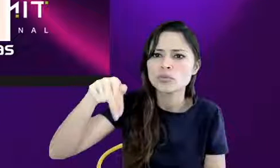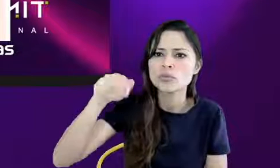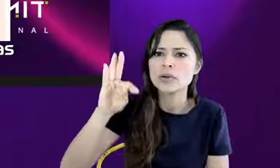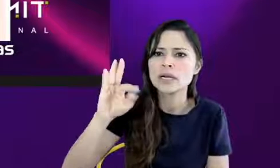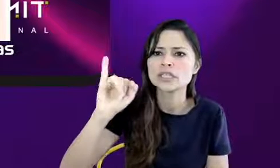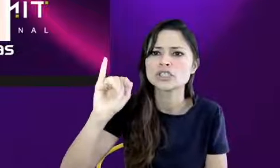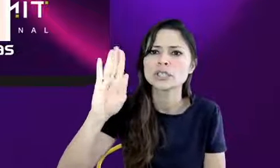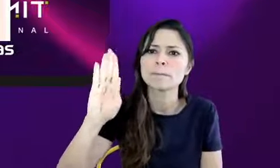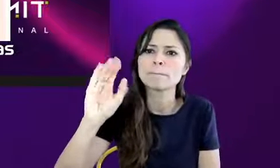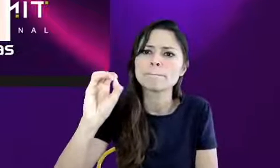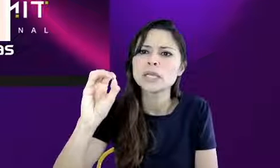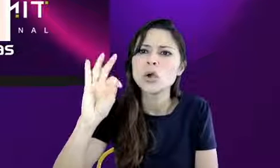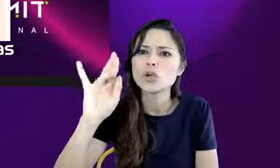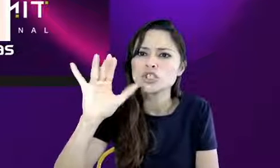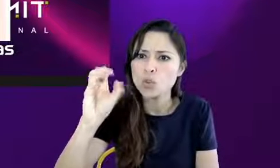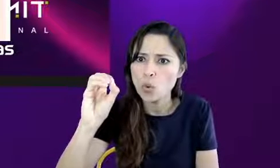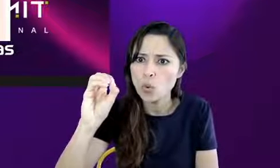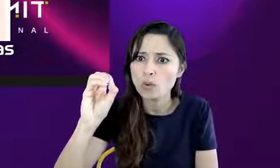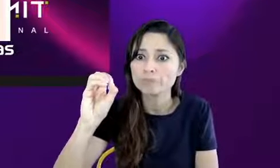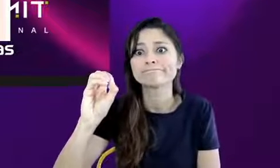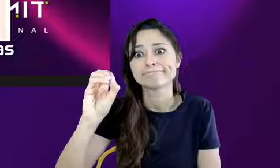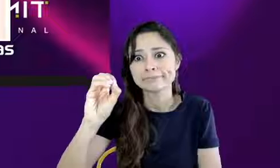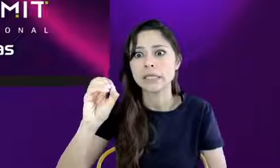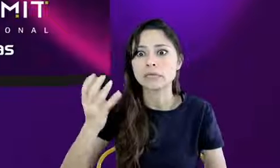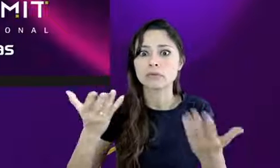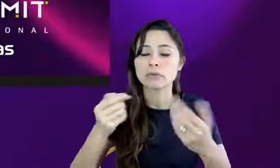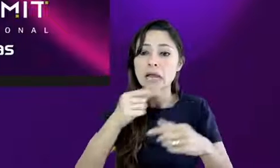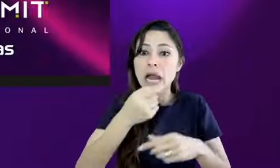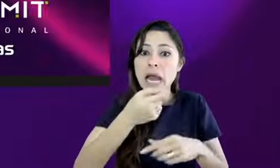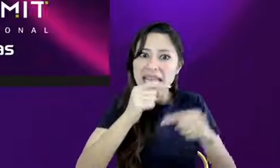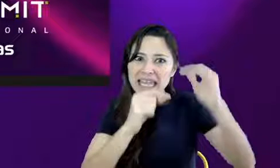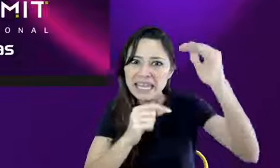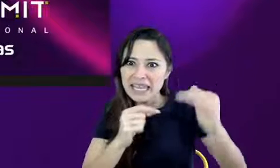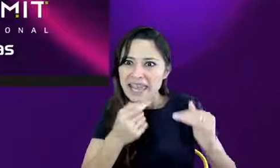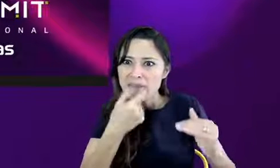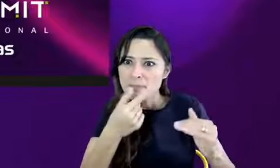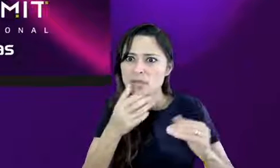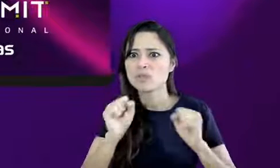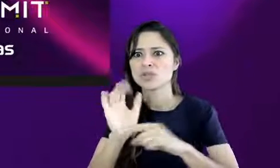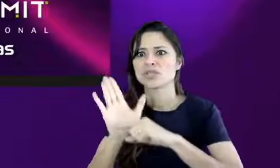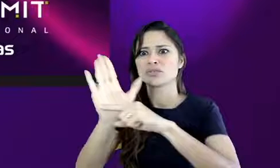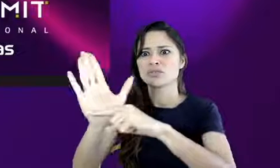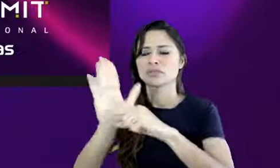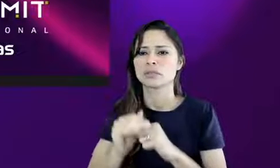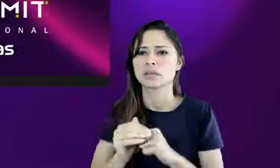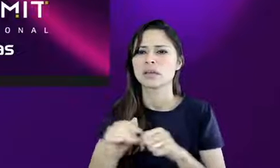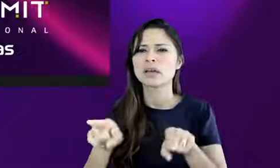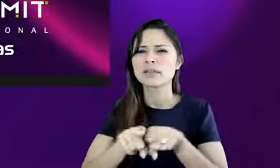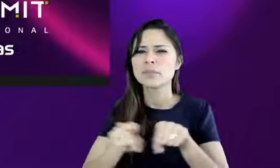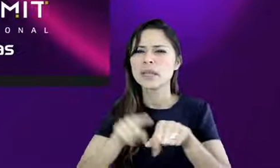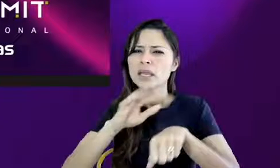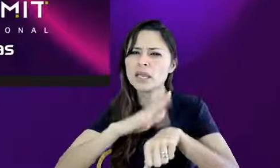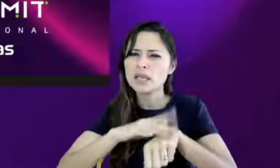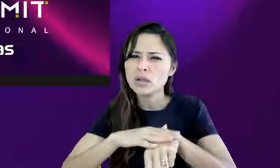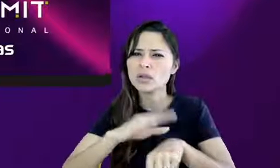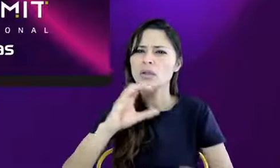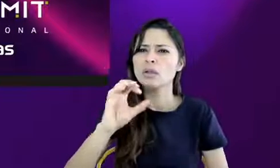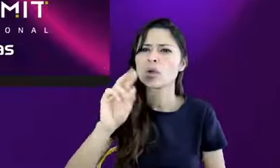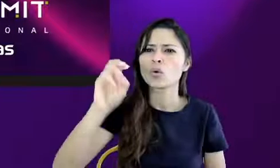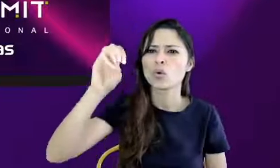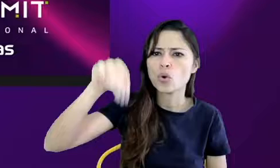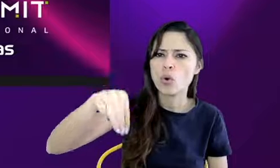pós-proctocolectomia total na retocolite ulcerativa. E no caso da doença de Crohn, em que o paciente fez uma proctocolectomia